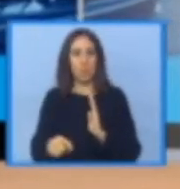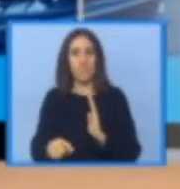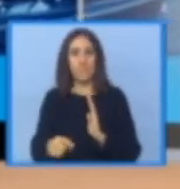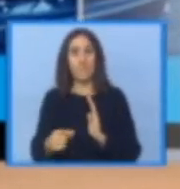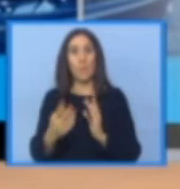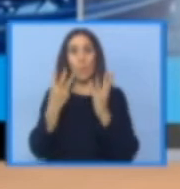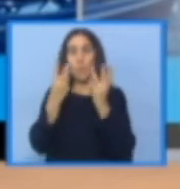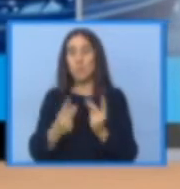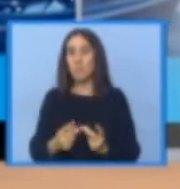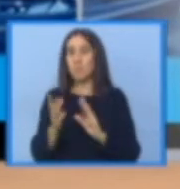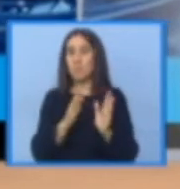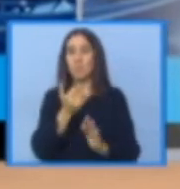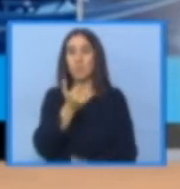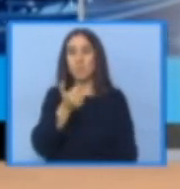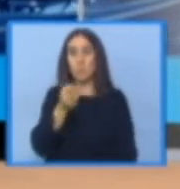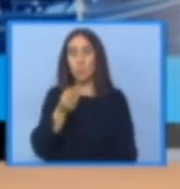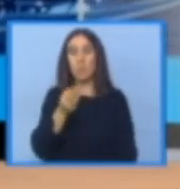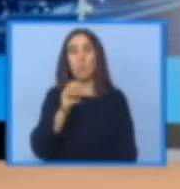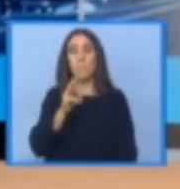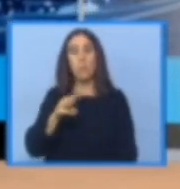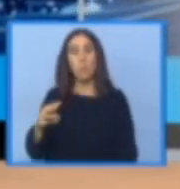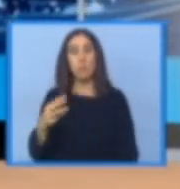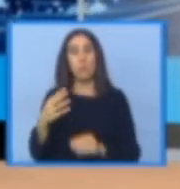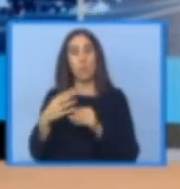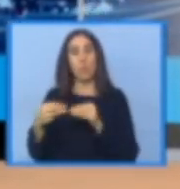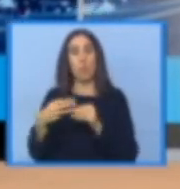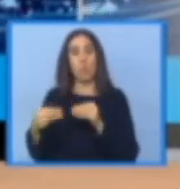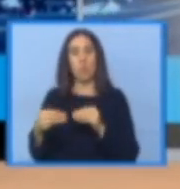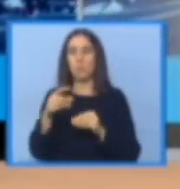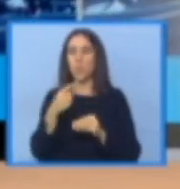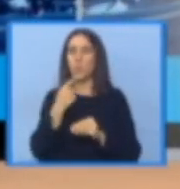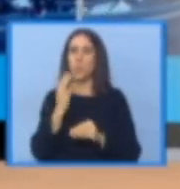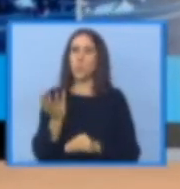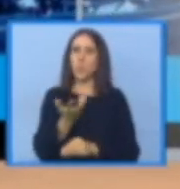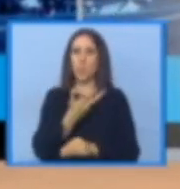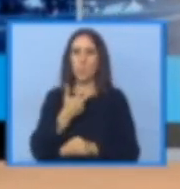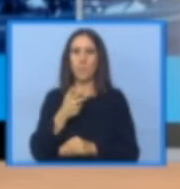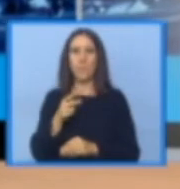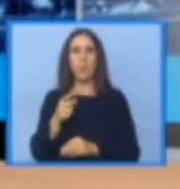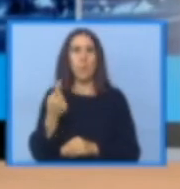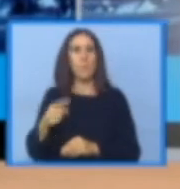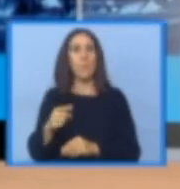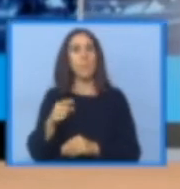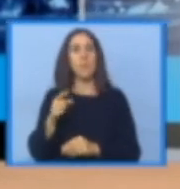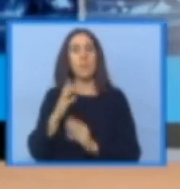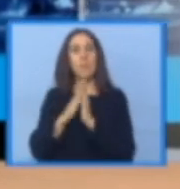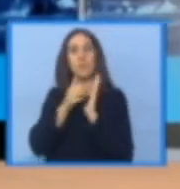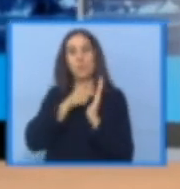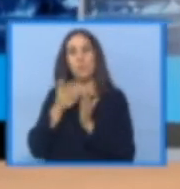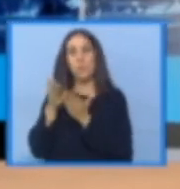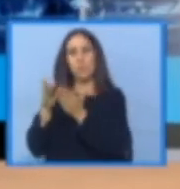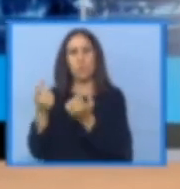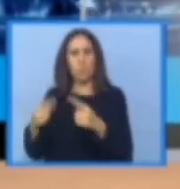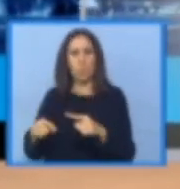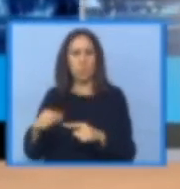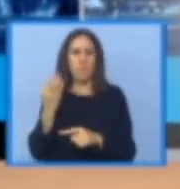está orçado em cerca de 250 milhões de dólares, portanto, é um volume muito, muito grande. E não é só a Ajuda à Igreja que Sofre que está no terreno, é evidente,